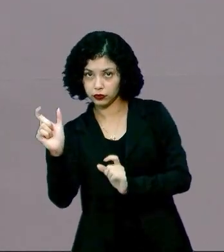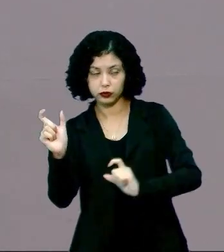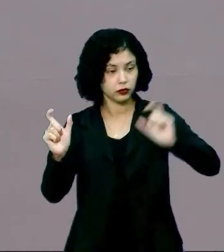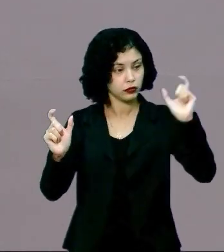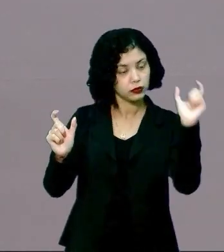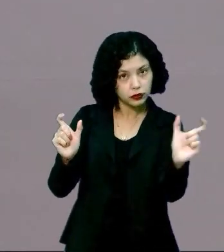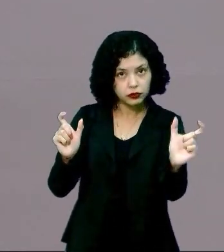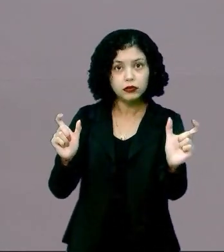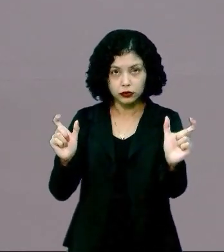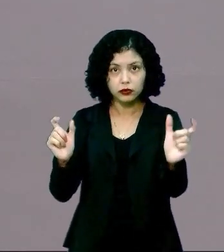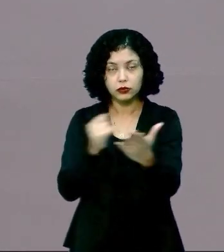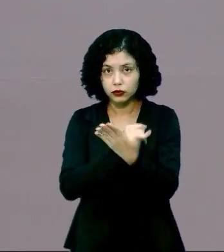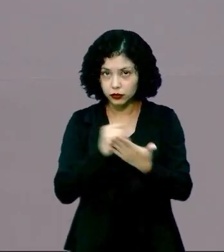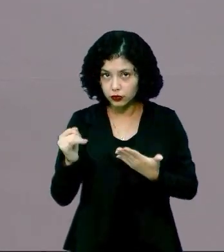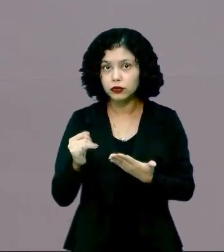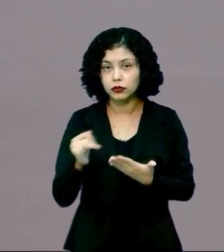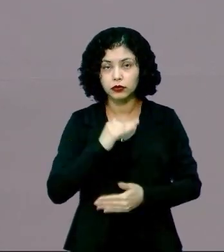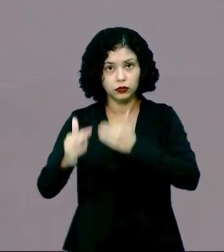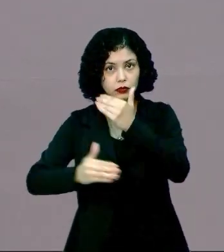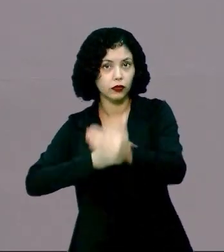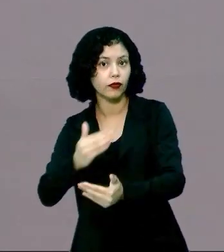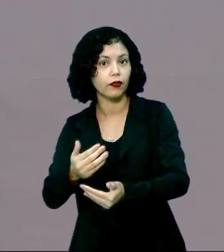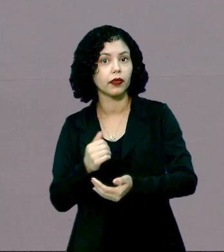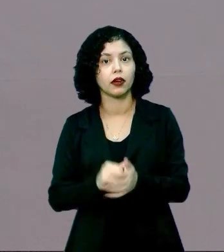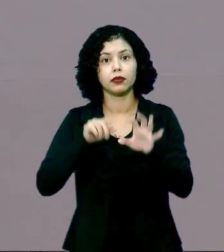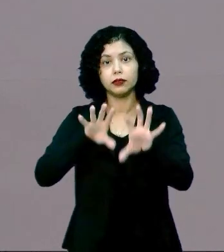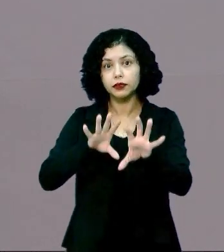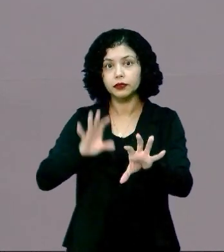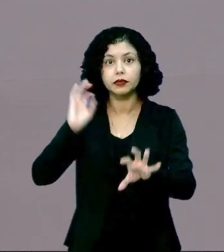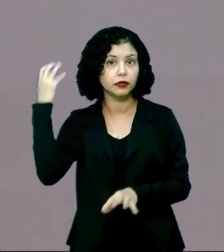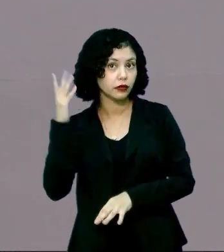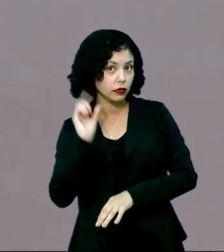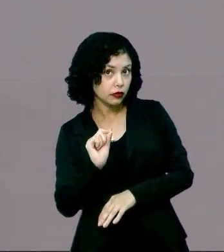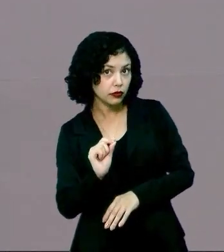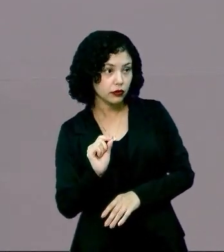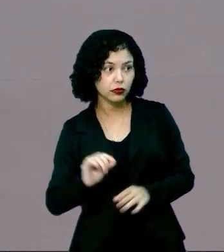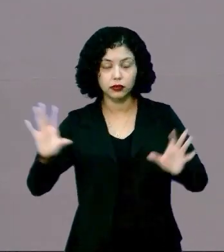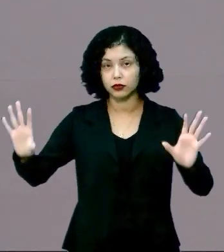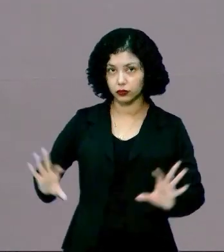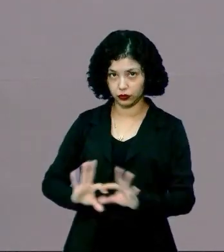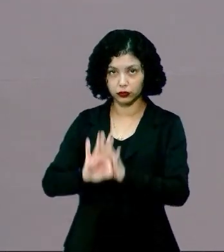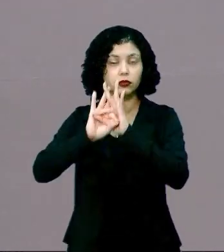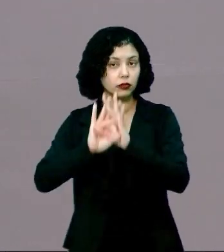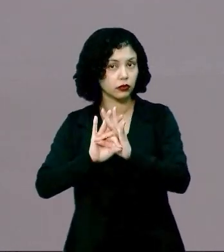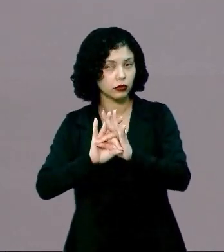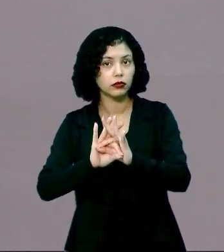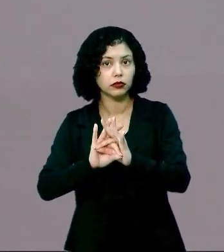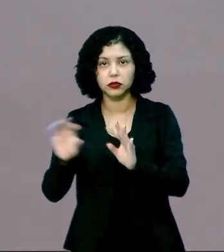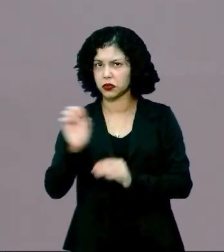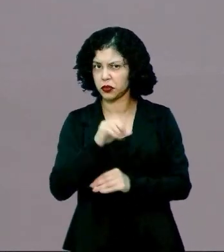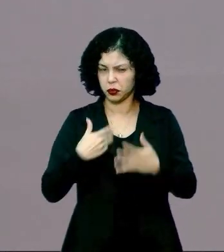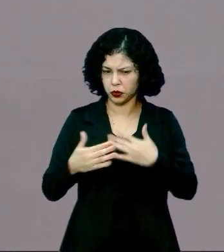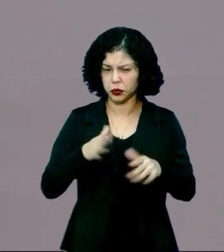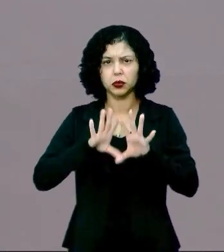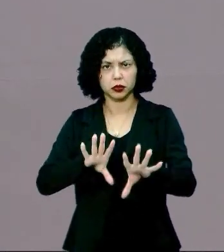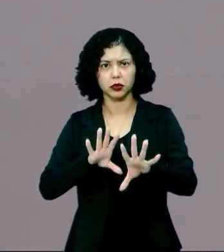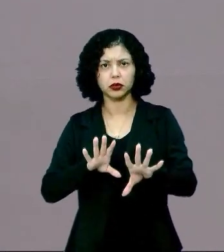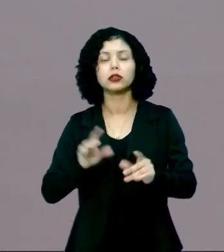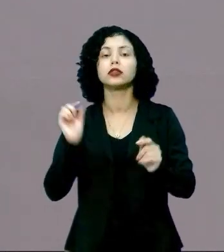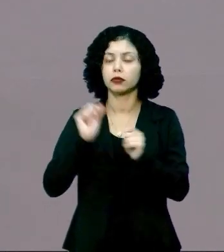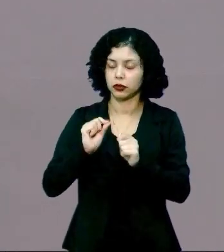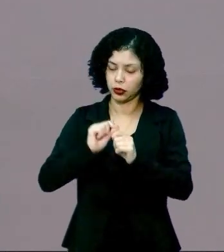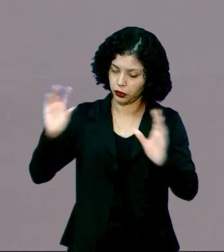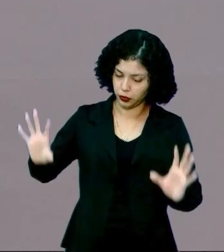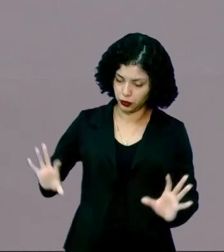primeiro parágrafo, que é a introdução, e o nosso desenvolvimento. E para isso nós usamos os nossos conectivos. Eles não estão aí por acaso, eles estão aí para